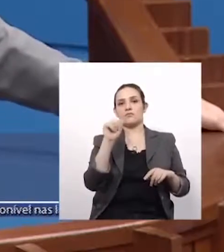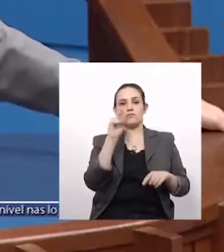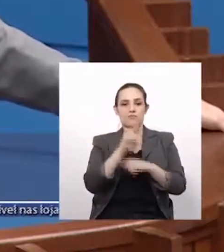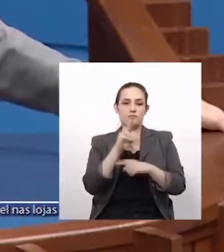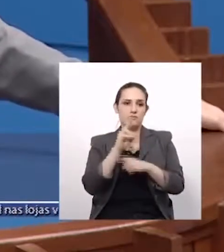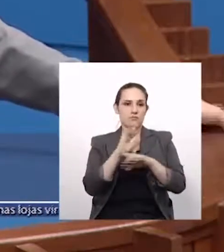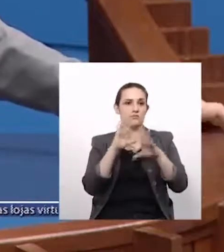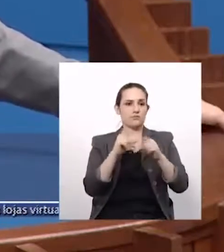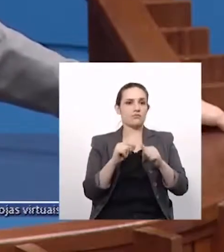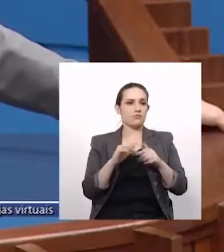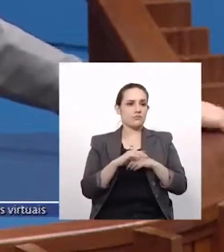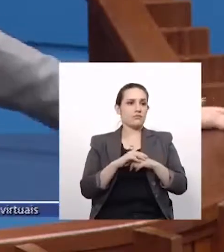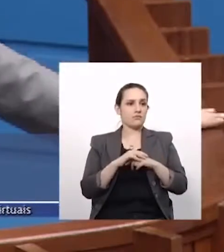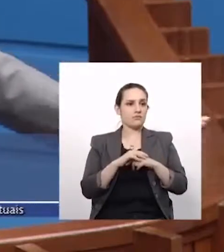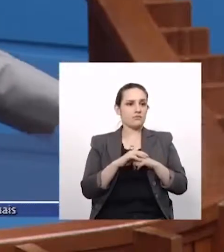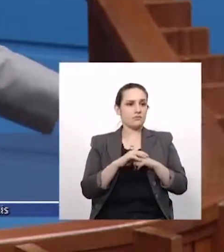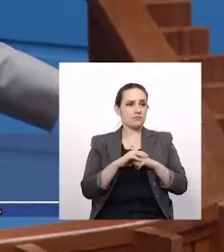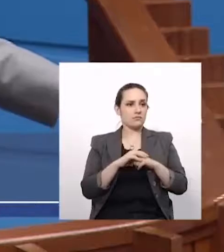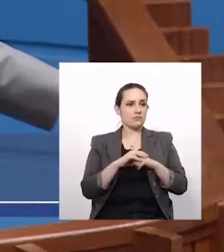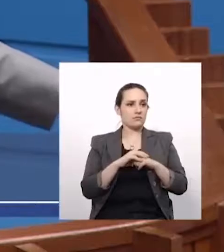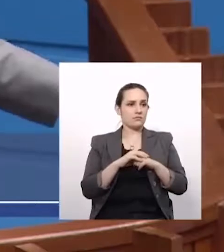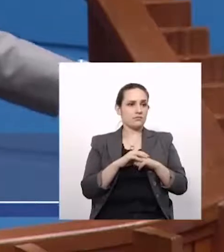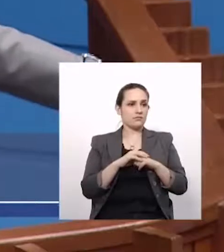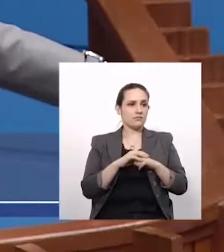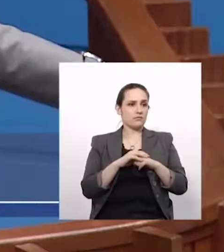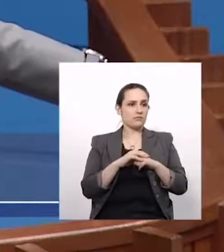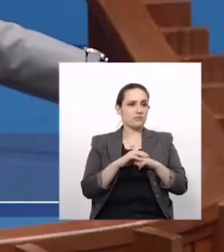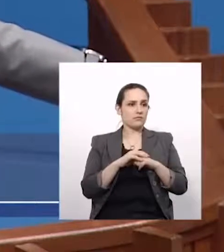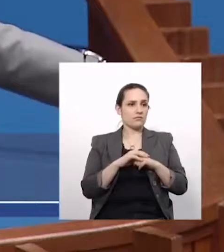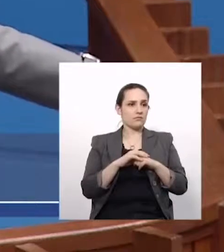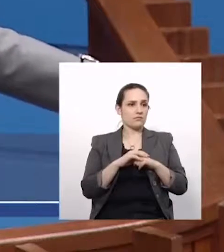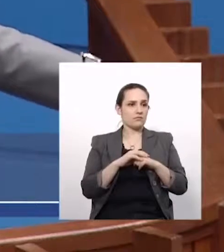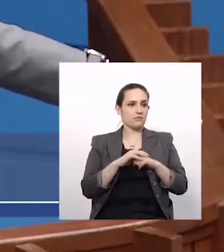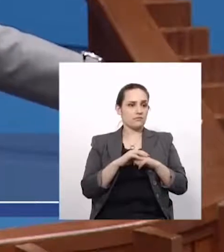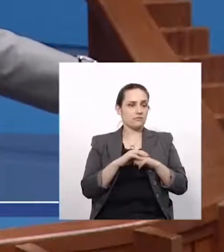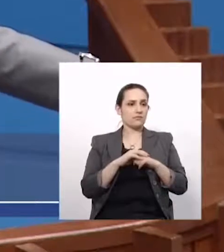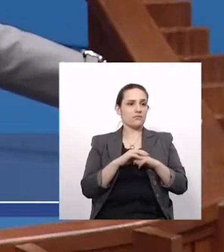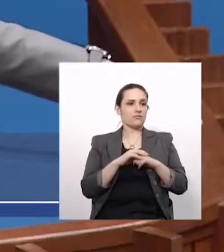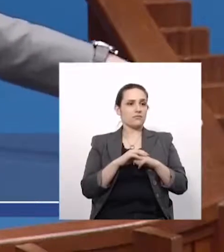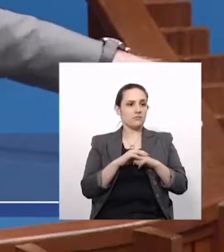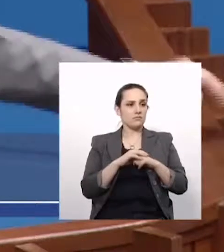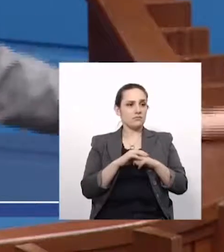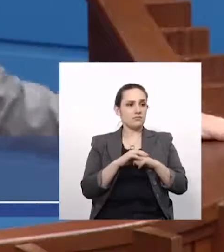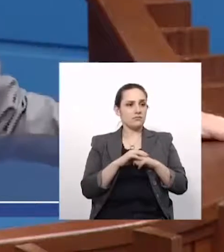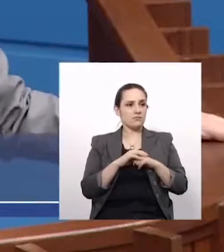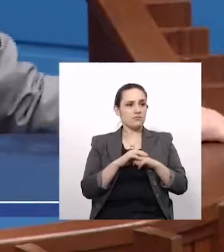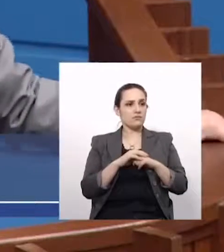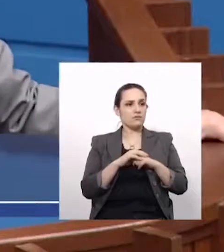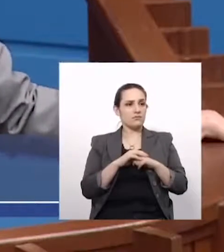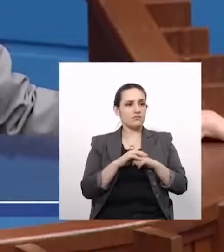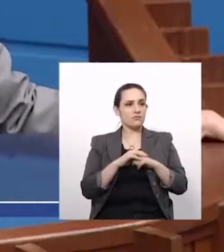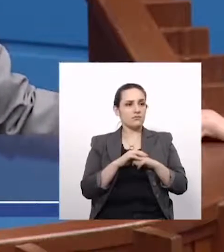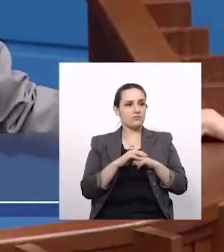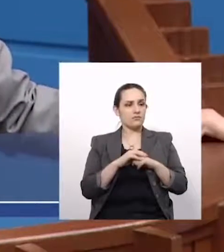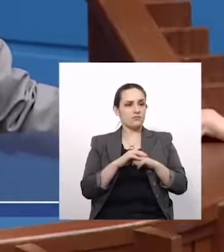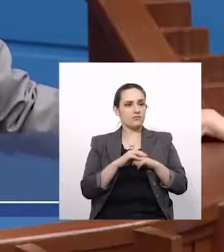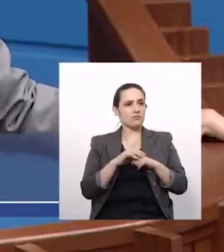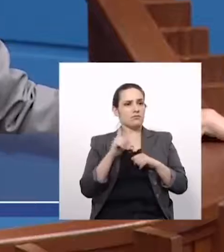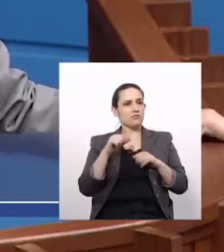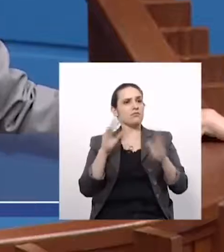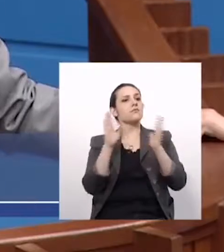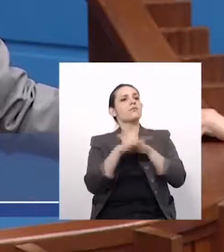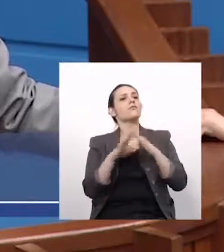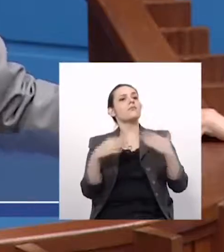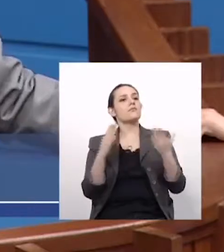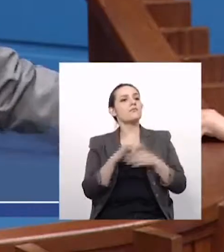de fiscalização e que há muito tempo deveria ser, eu questiono, porque quem é o próximo